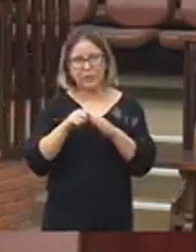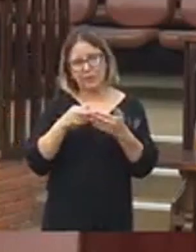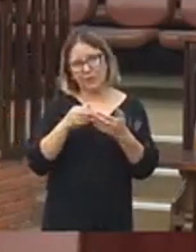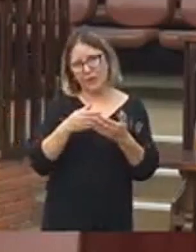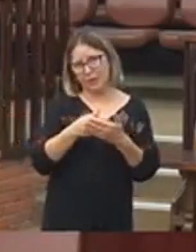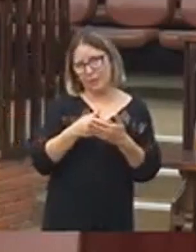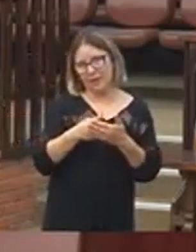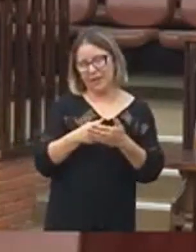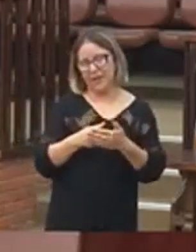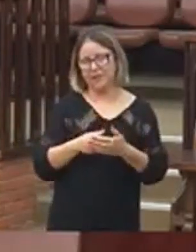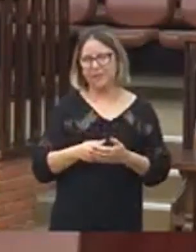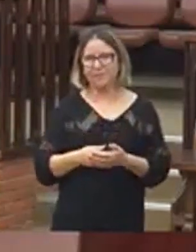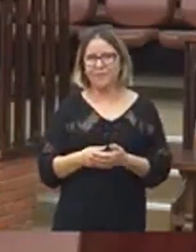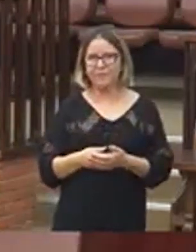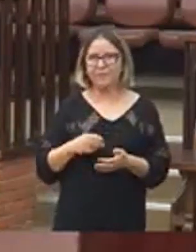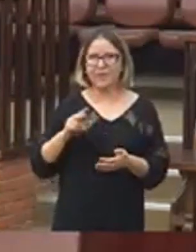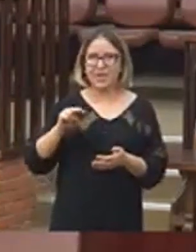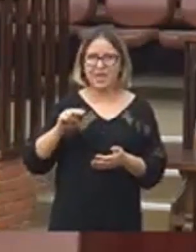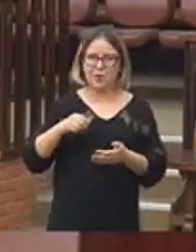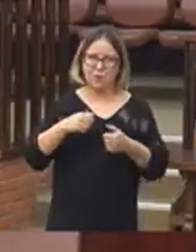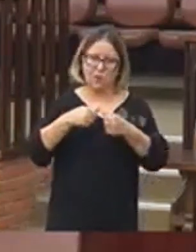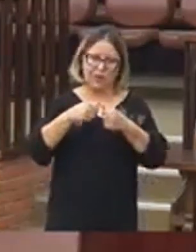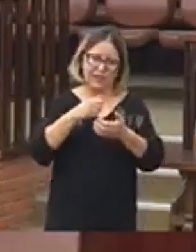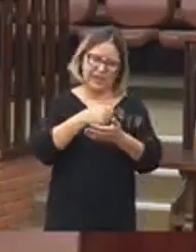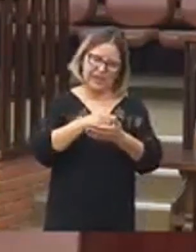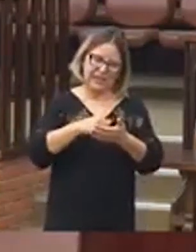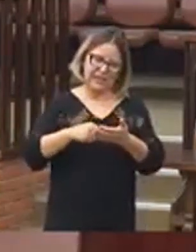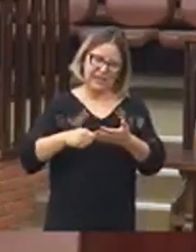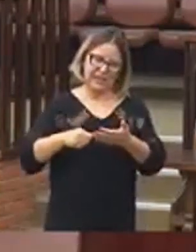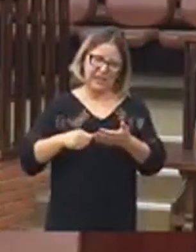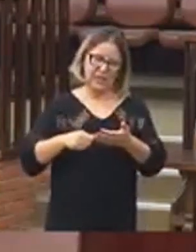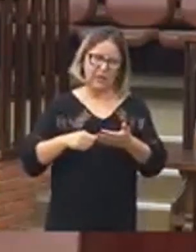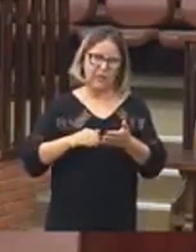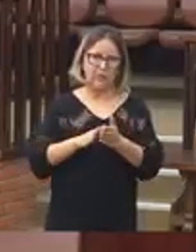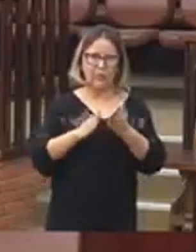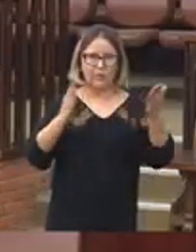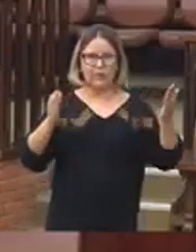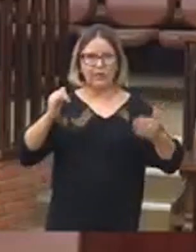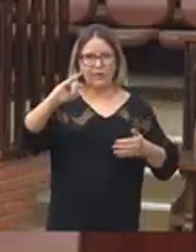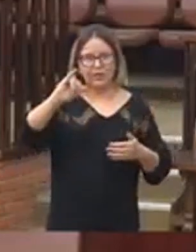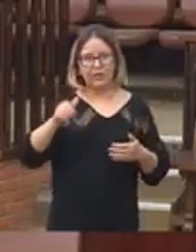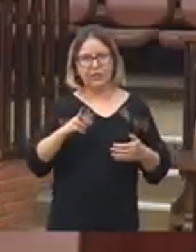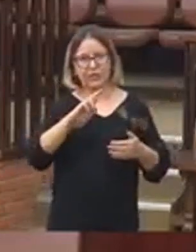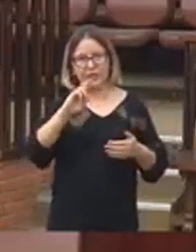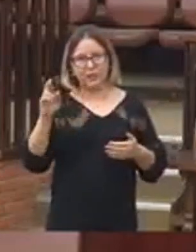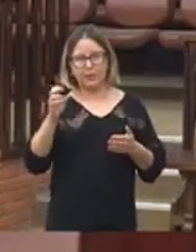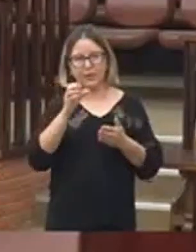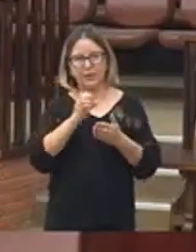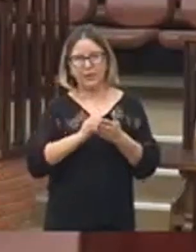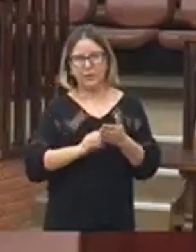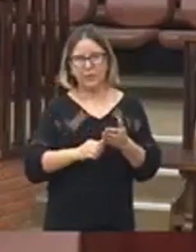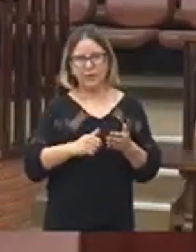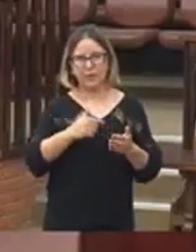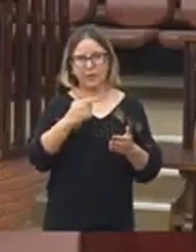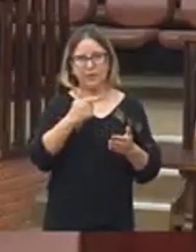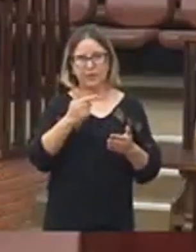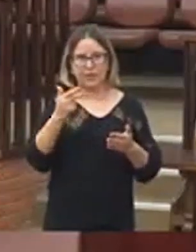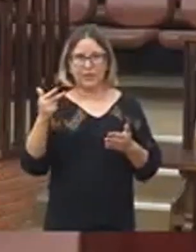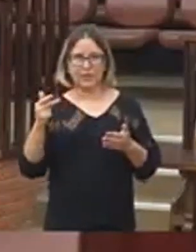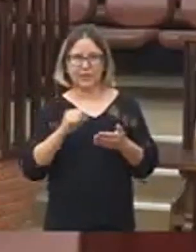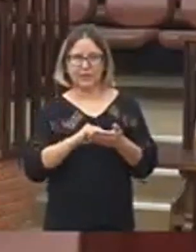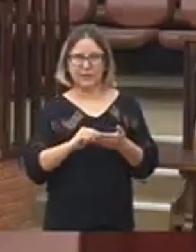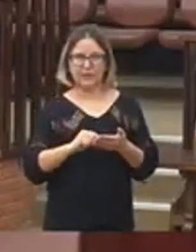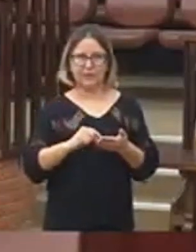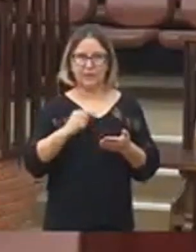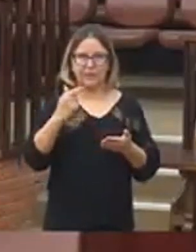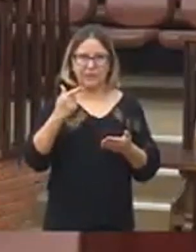nos diz em Jeremias 23, 23. Jeremias 23, 23 diz